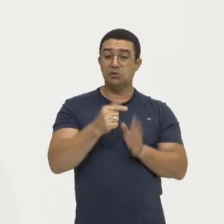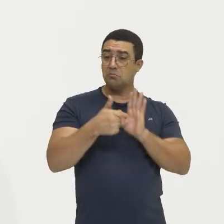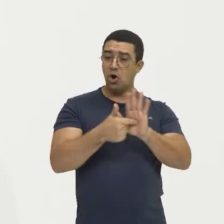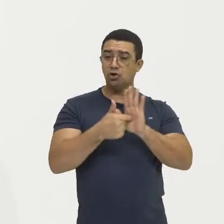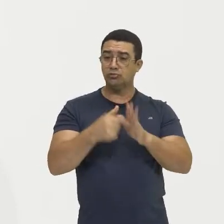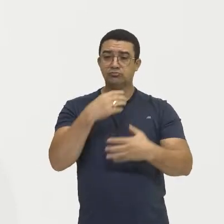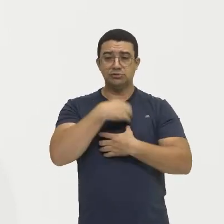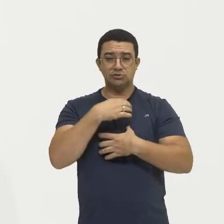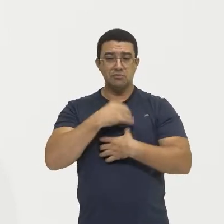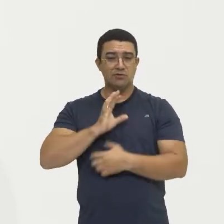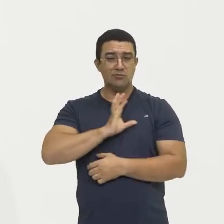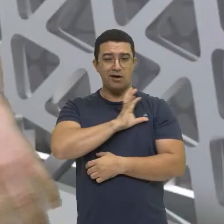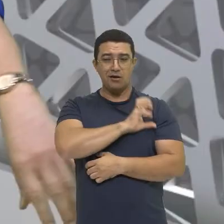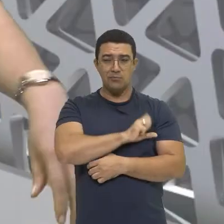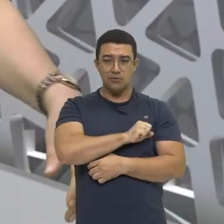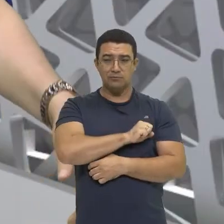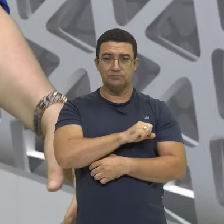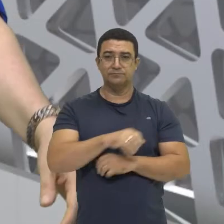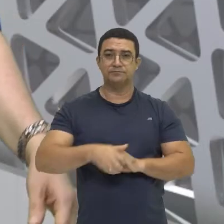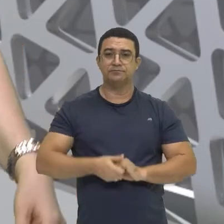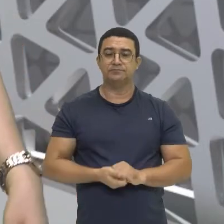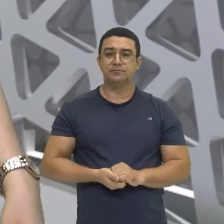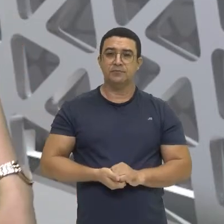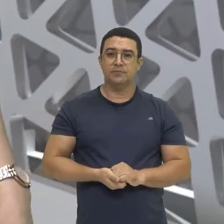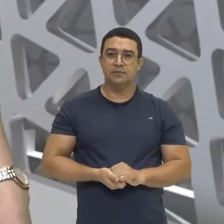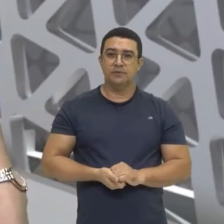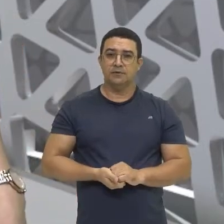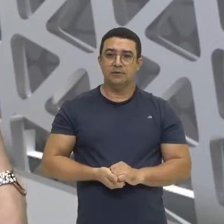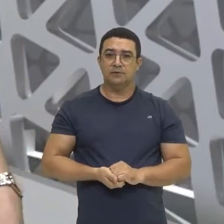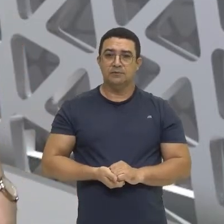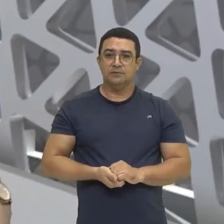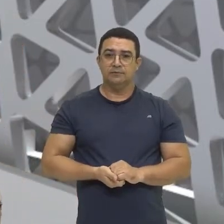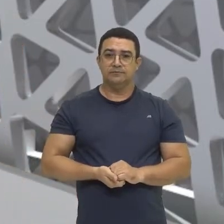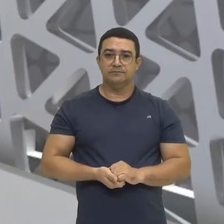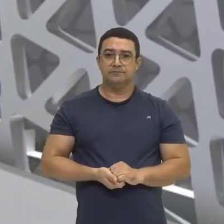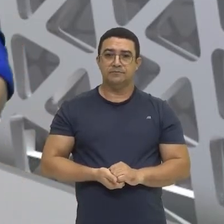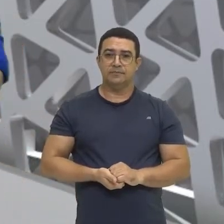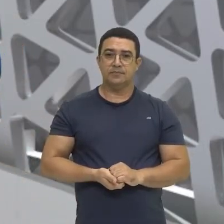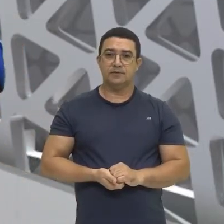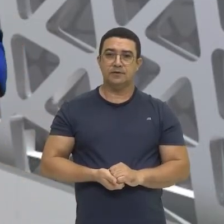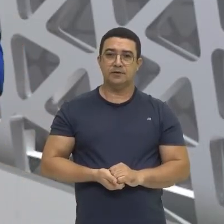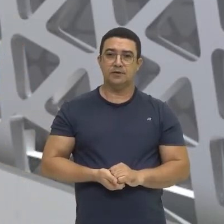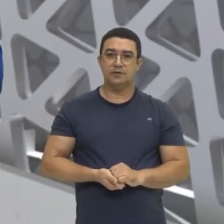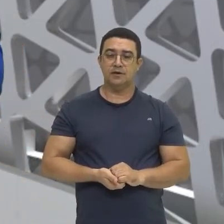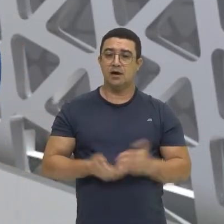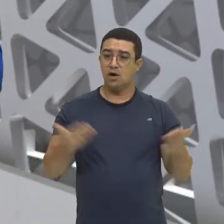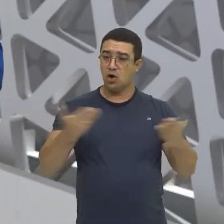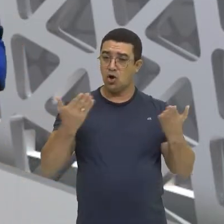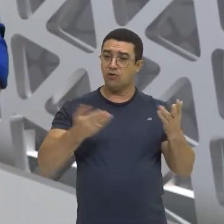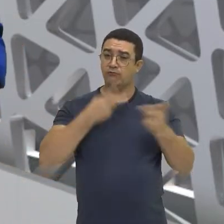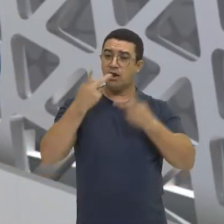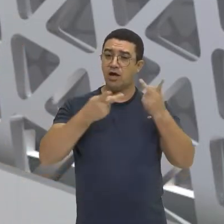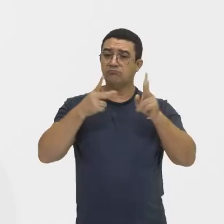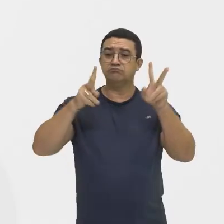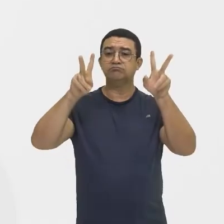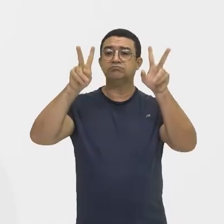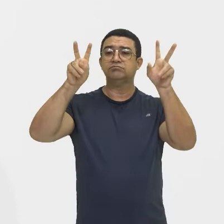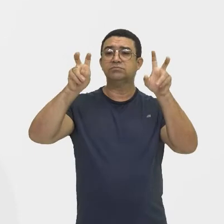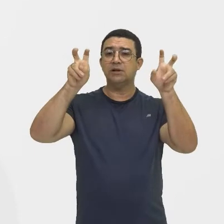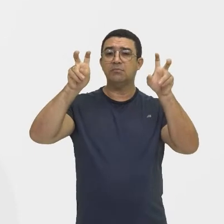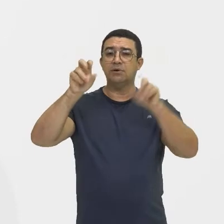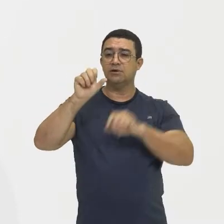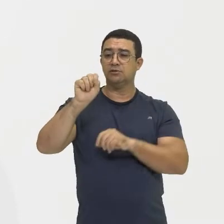sentimento. E então, nós vamos seguir falando agora sobre o soneto. O